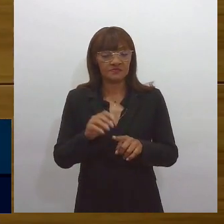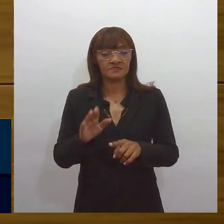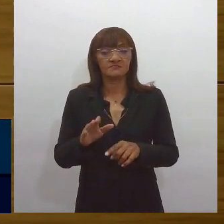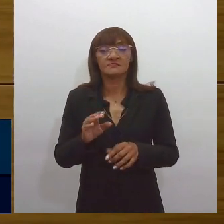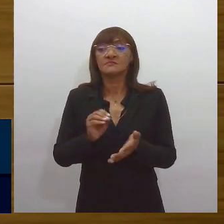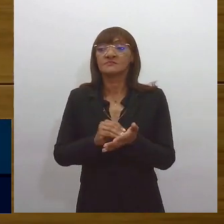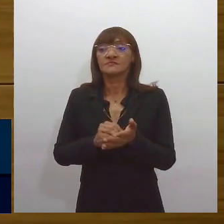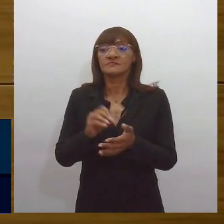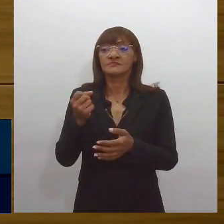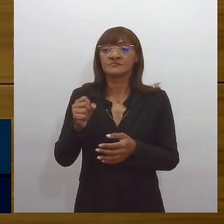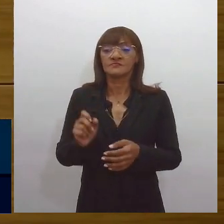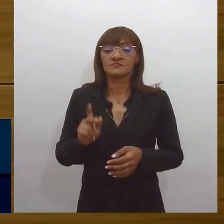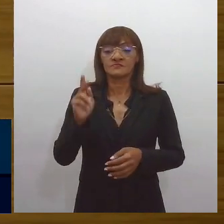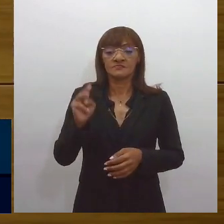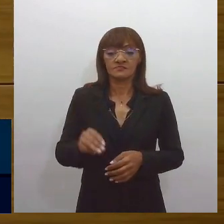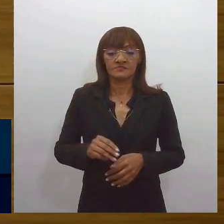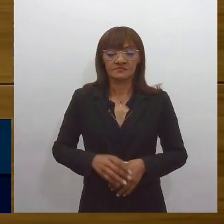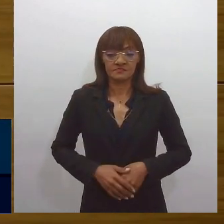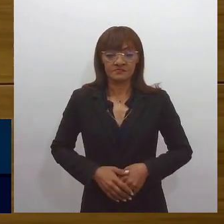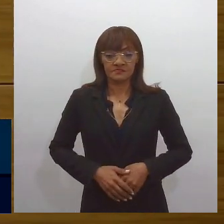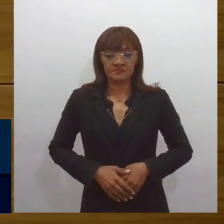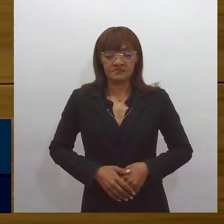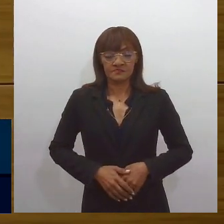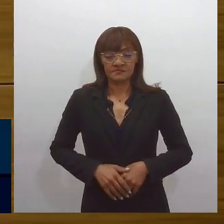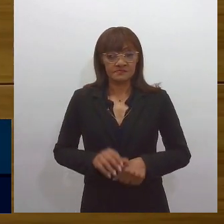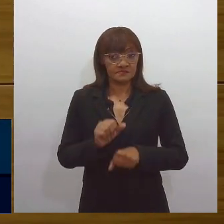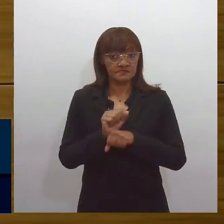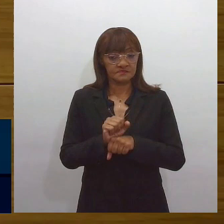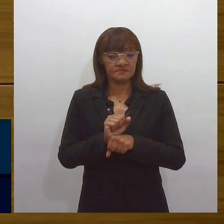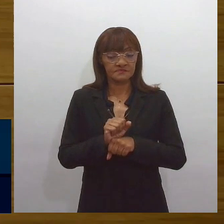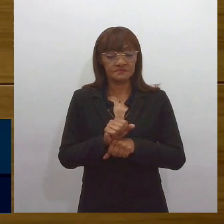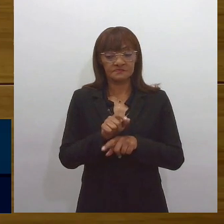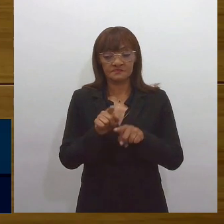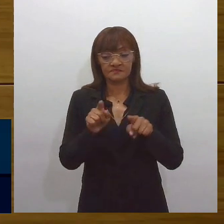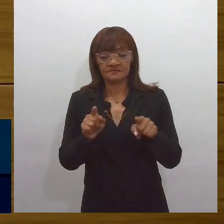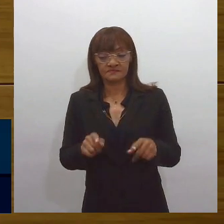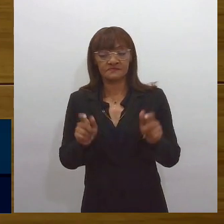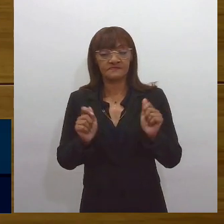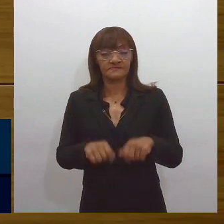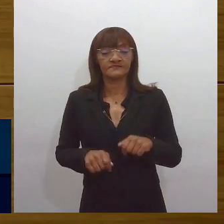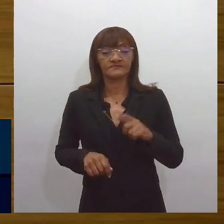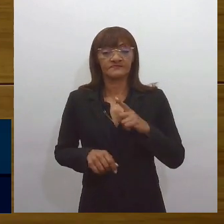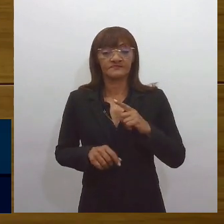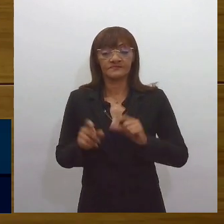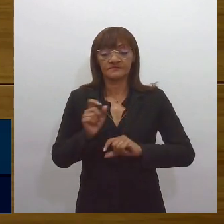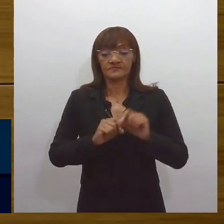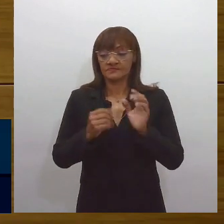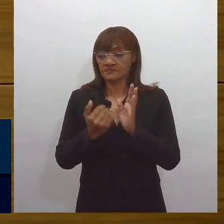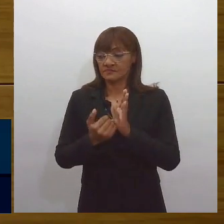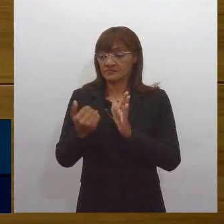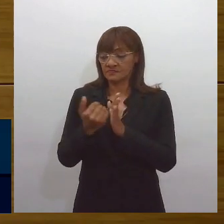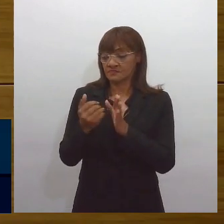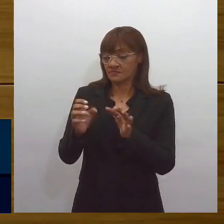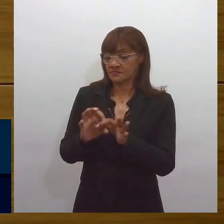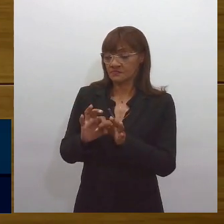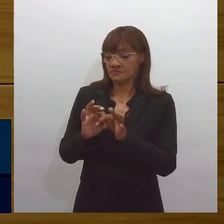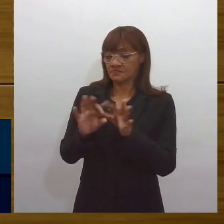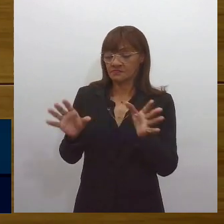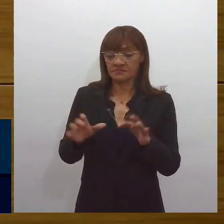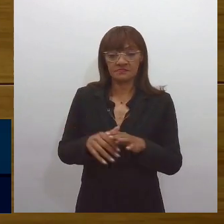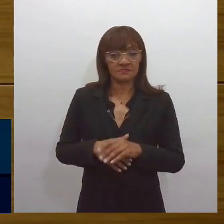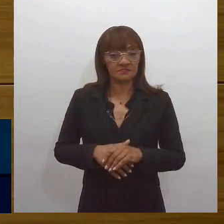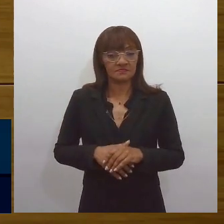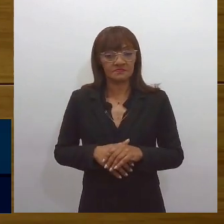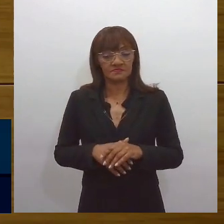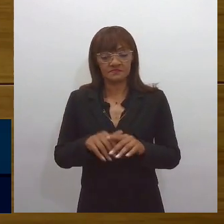o concreto curar para termos mais 8 km de duplicação pronto para liberarmos agora no meio do ano e até o final do ano a gente libera